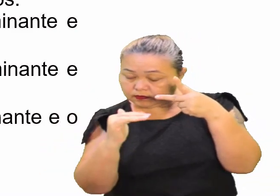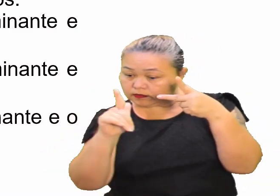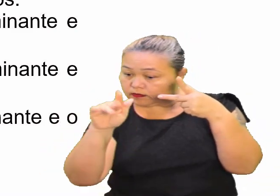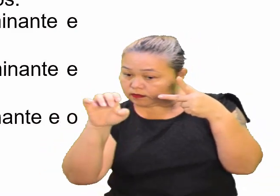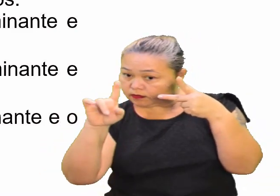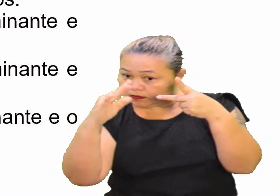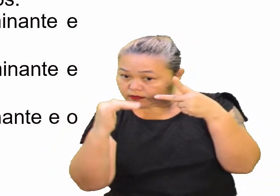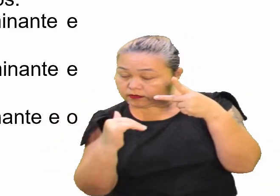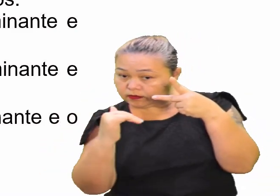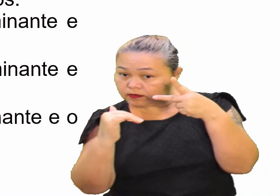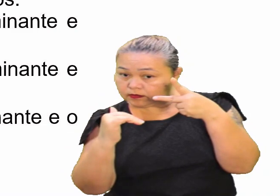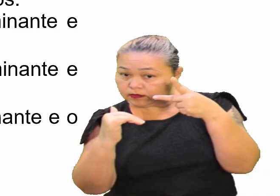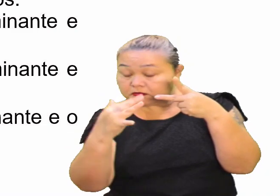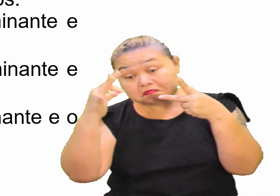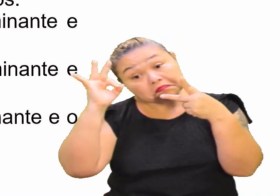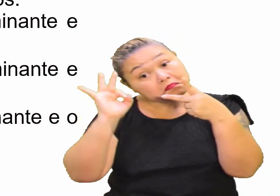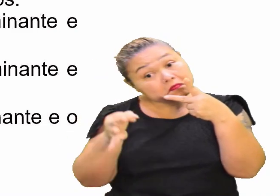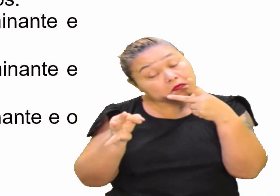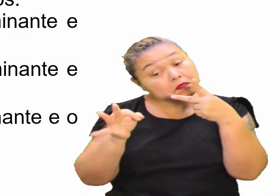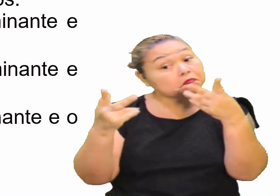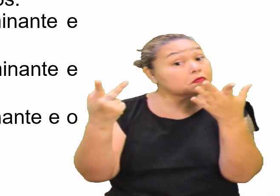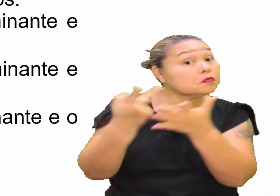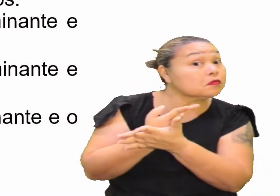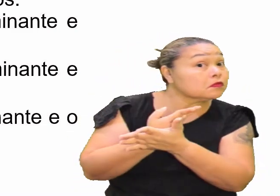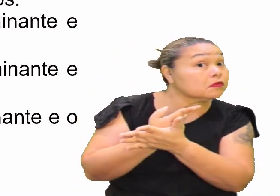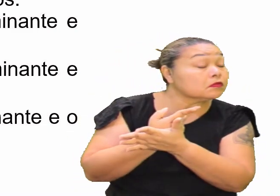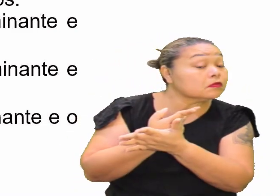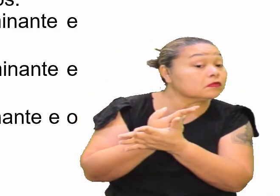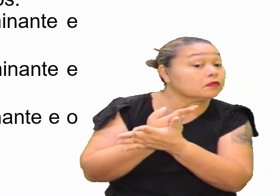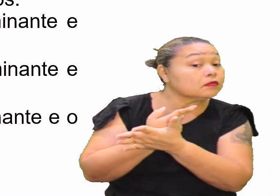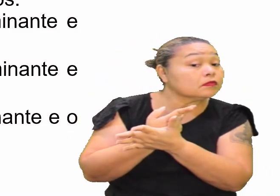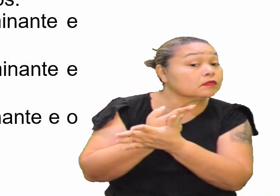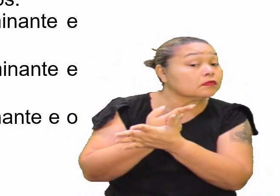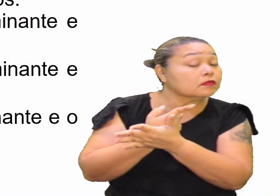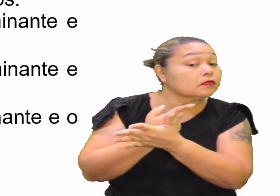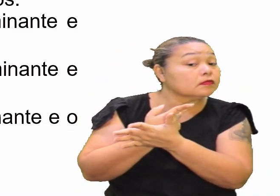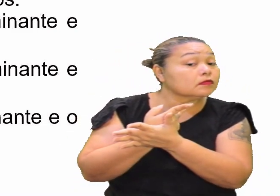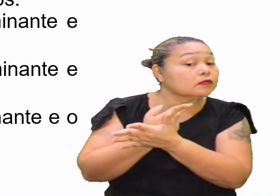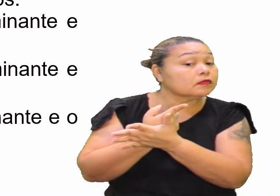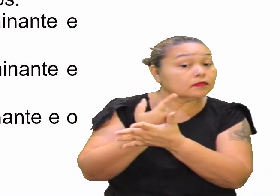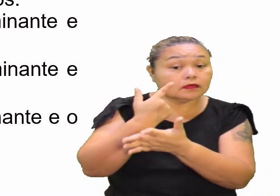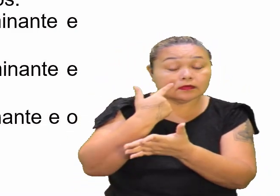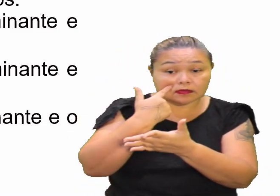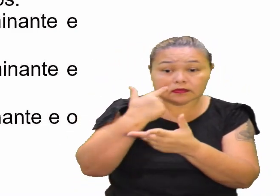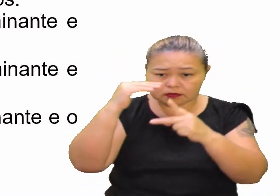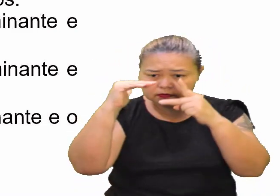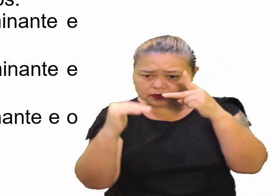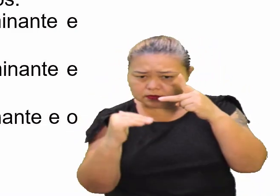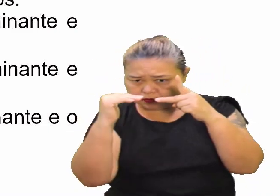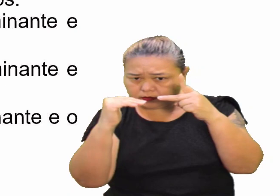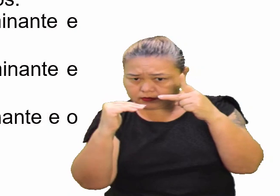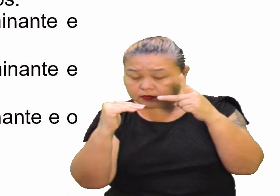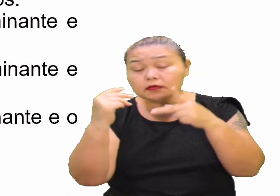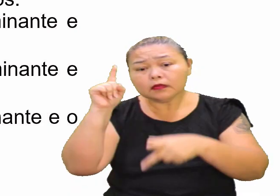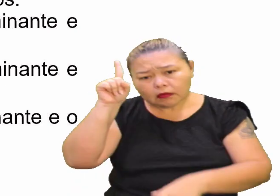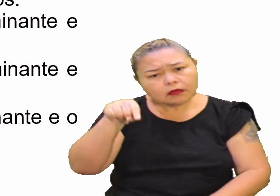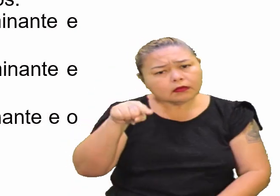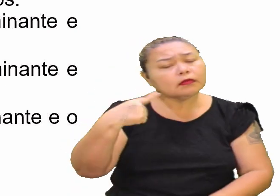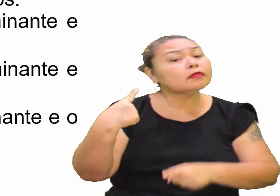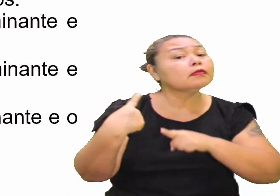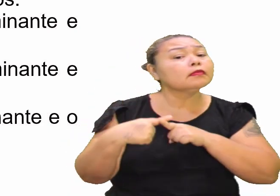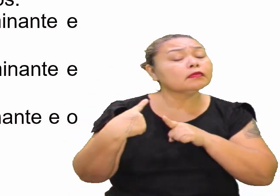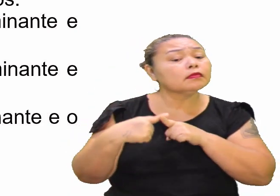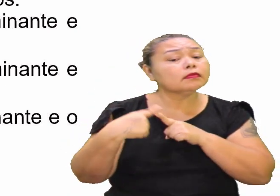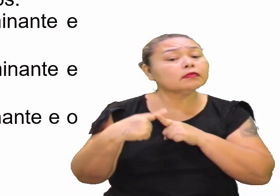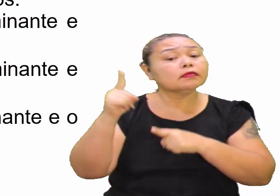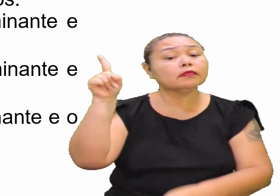Então a letra A está errada, porque fala que não é possível determinar. E é sim. Já sabemos que não